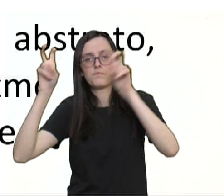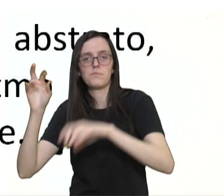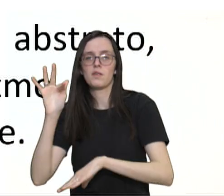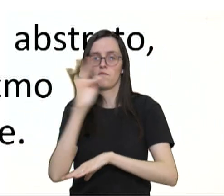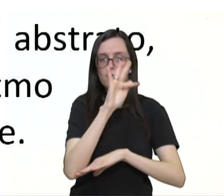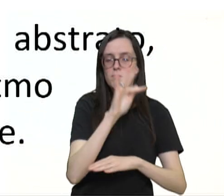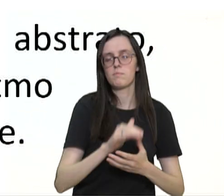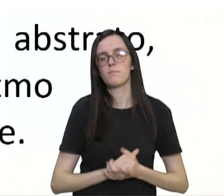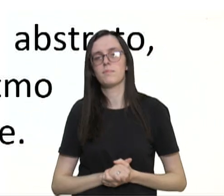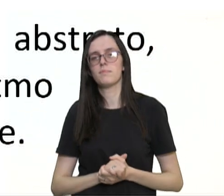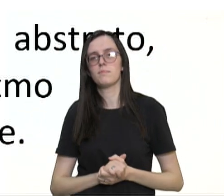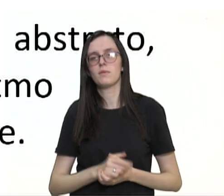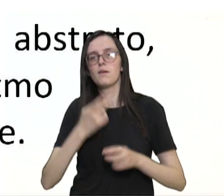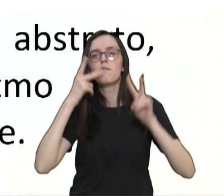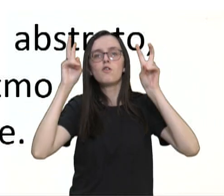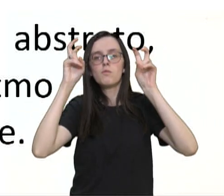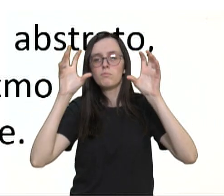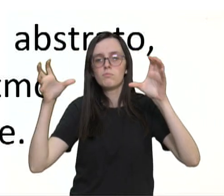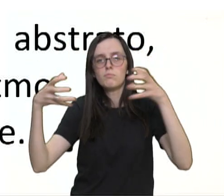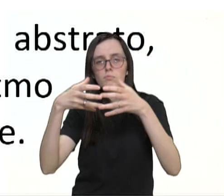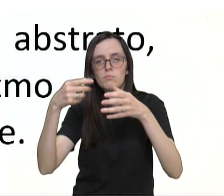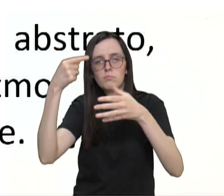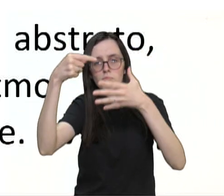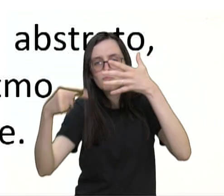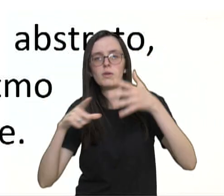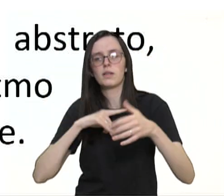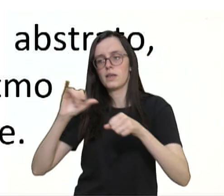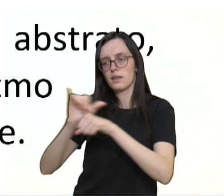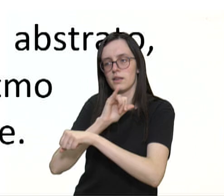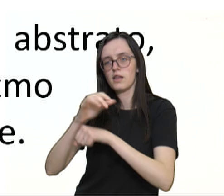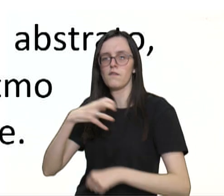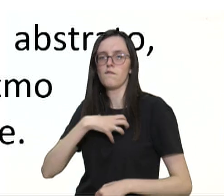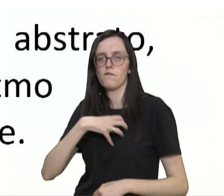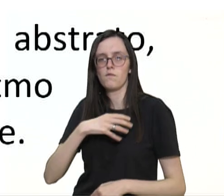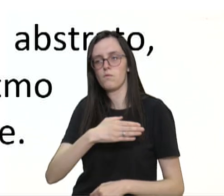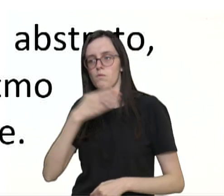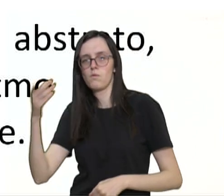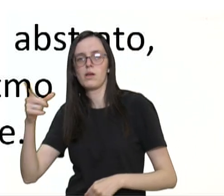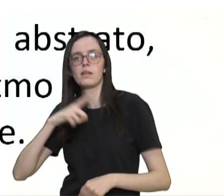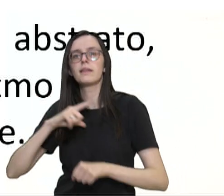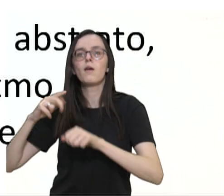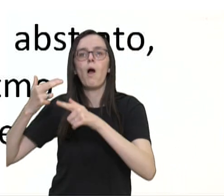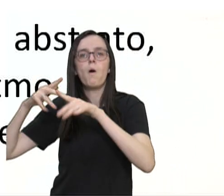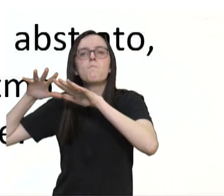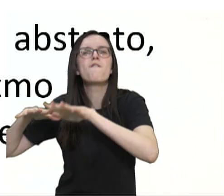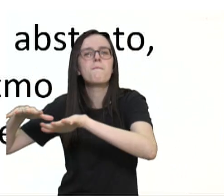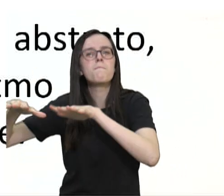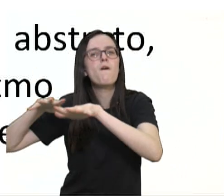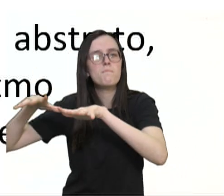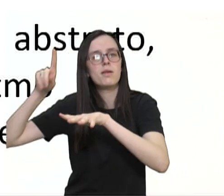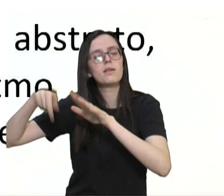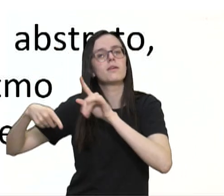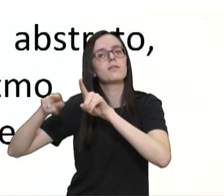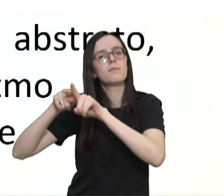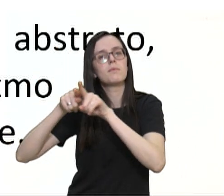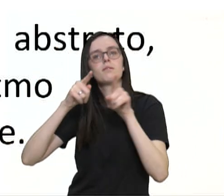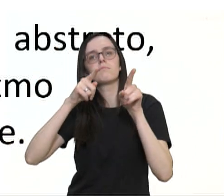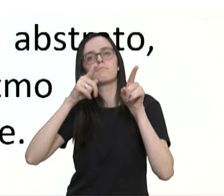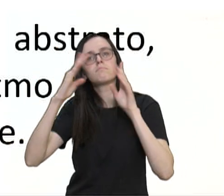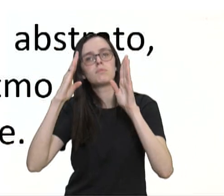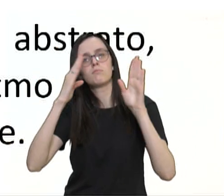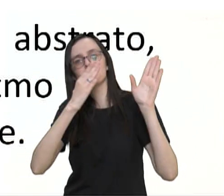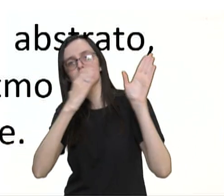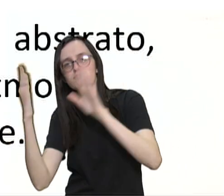formais, ela vai ter uma composição, uma técnica e um movimento e período histórico, né? Então, vamos ver aqui, nas